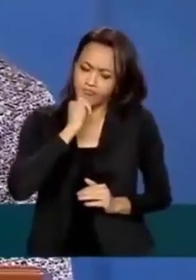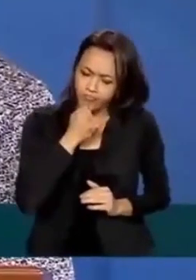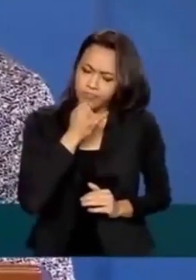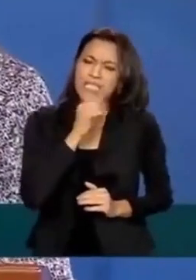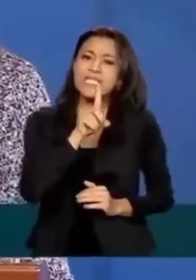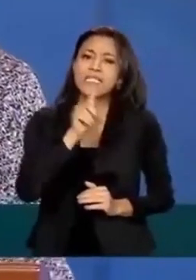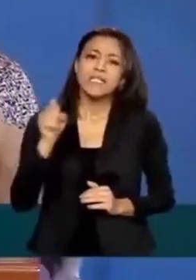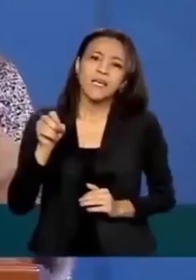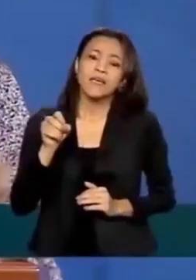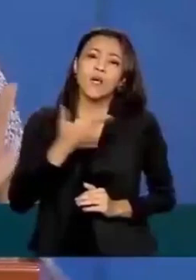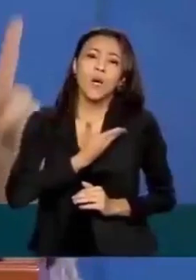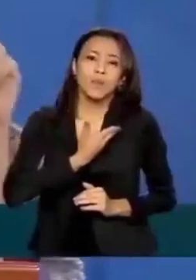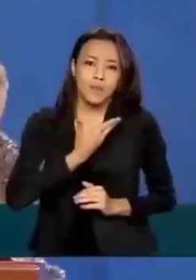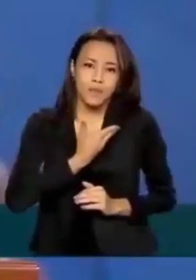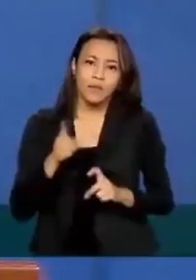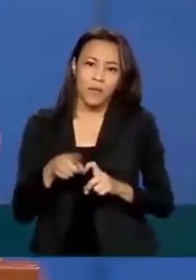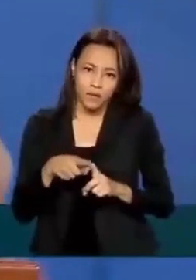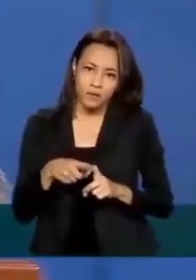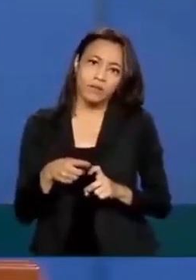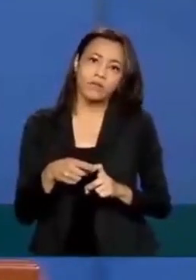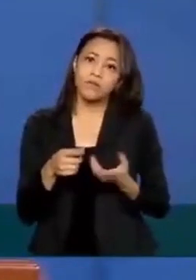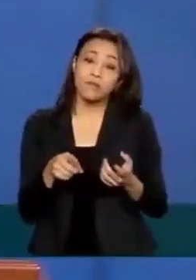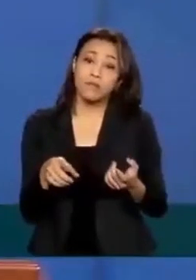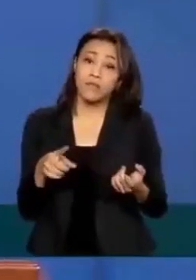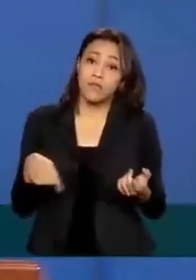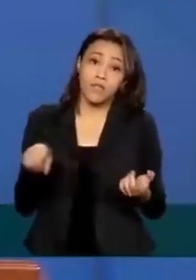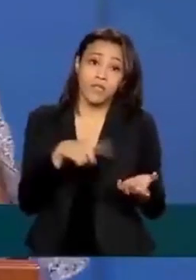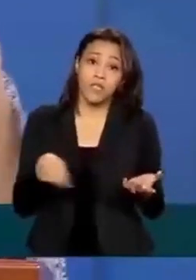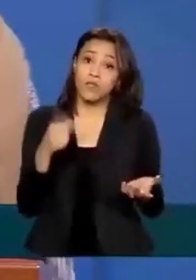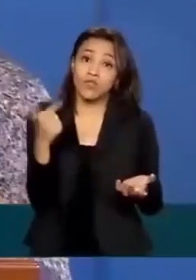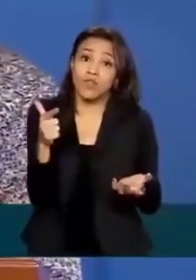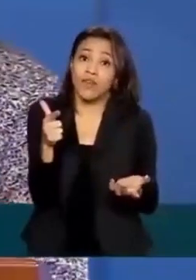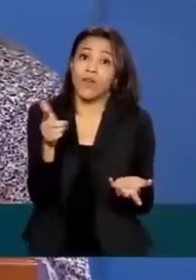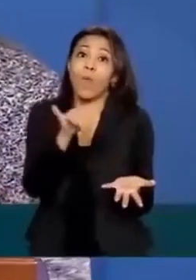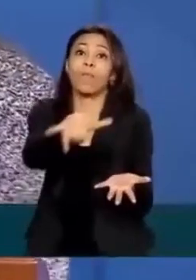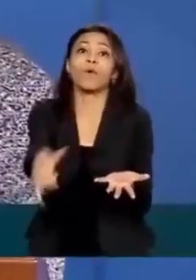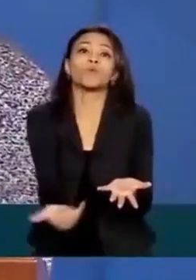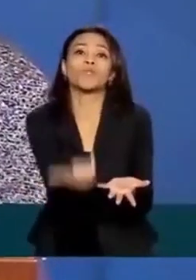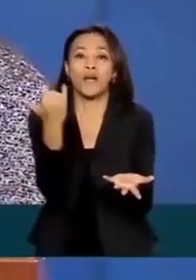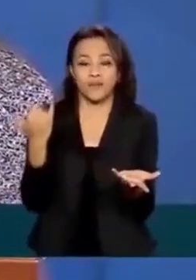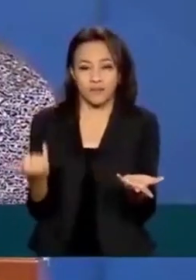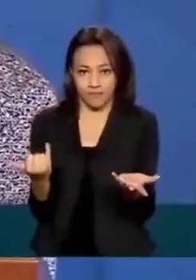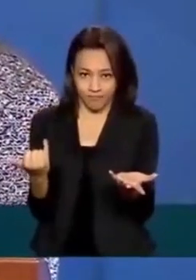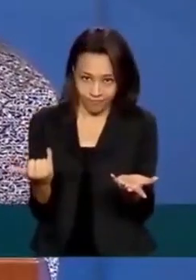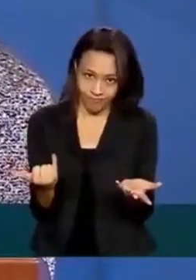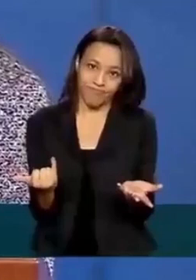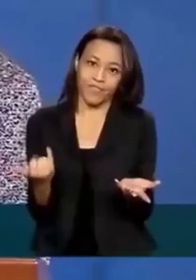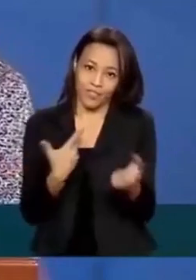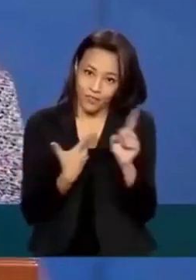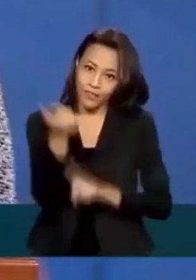100 colegas, que muitos não tiveram a oportunidade de tentar vencer o